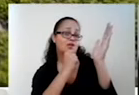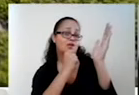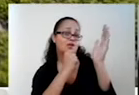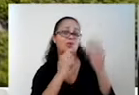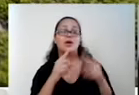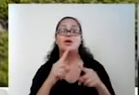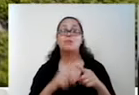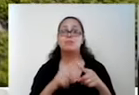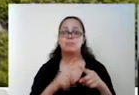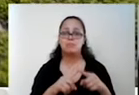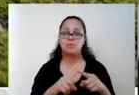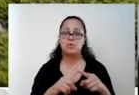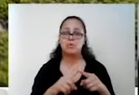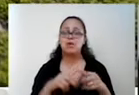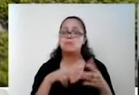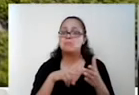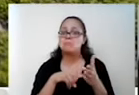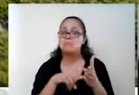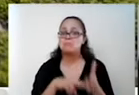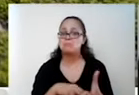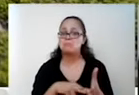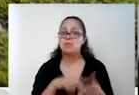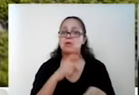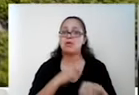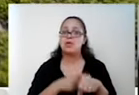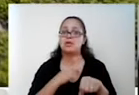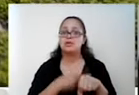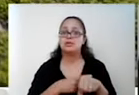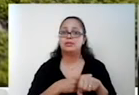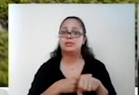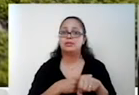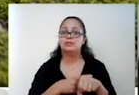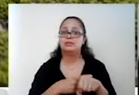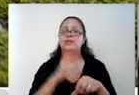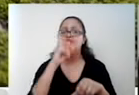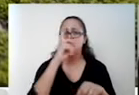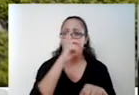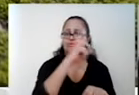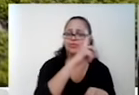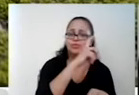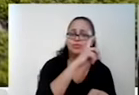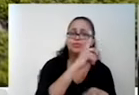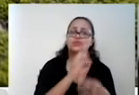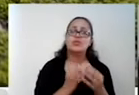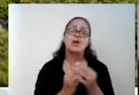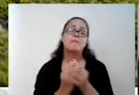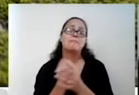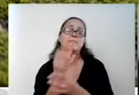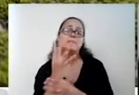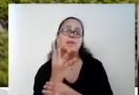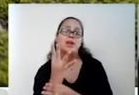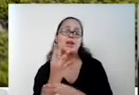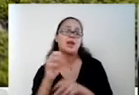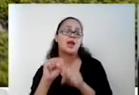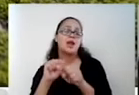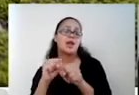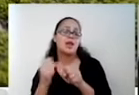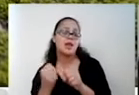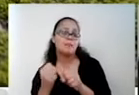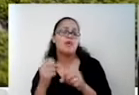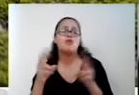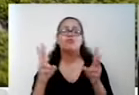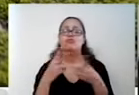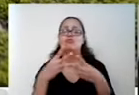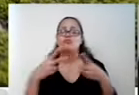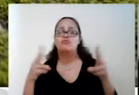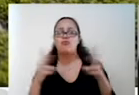sustentação, rigidez. E isso dificulta que a planta quebre no seu caule, principalmente por ocasião de ventos,